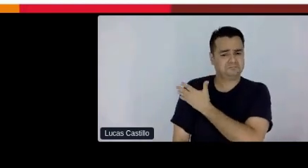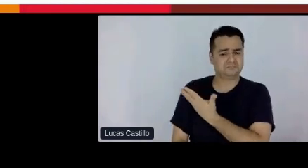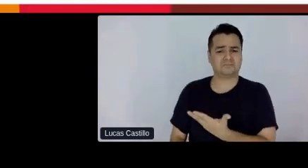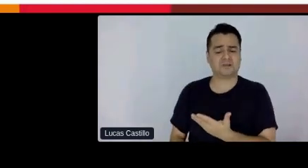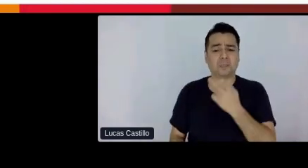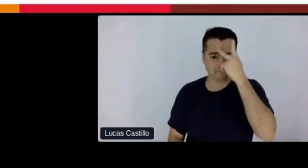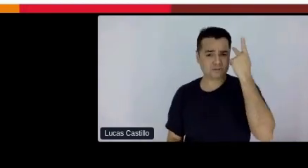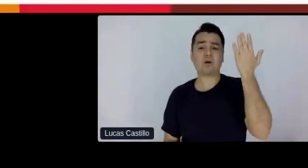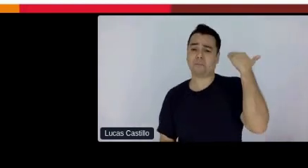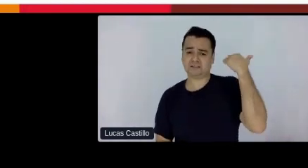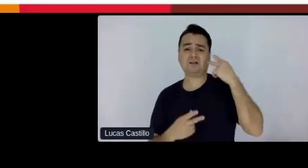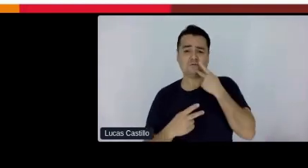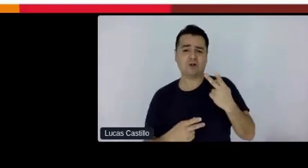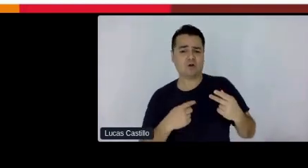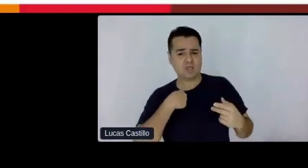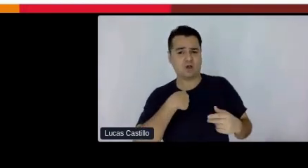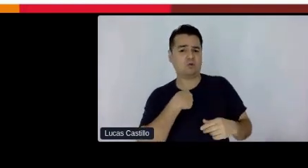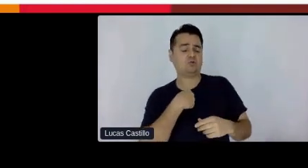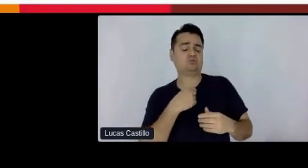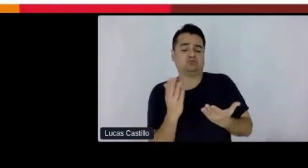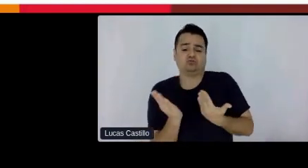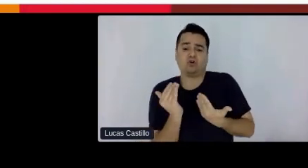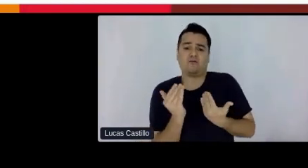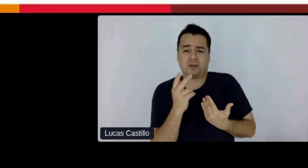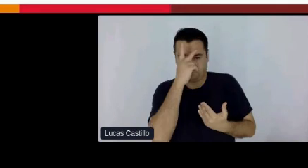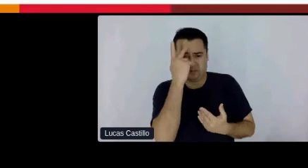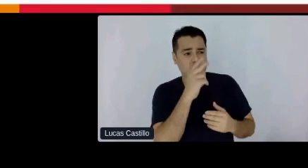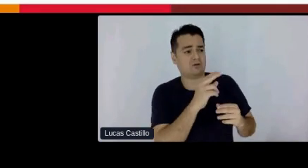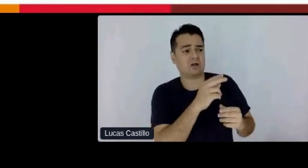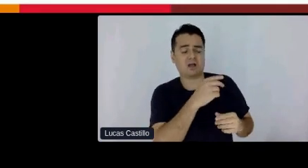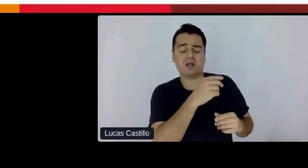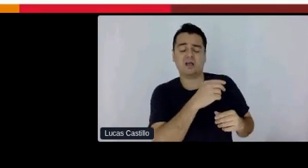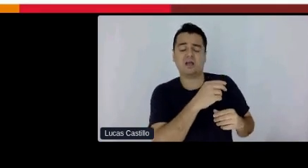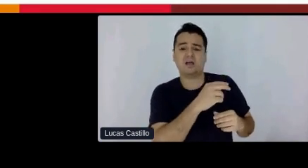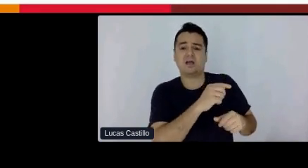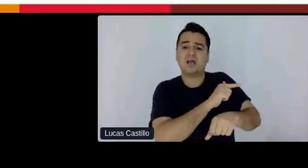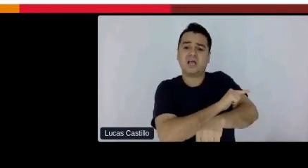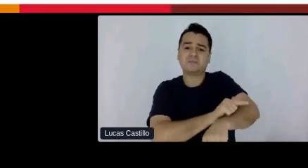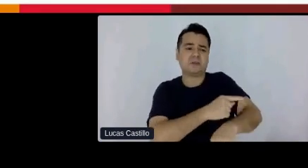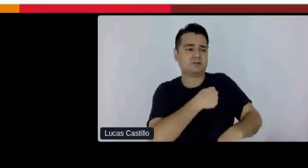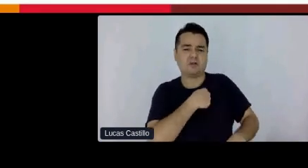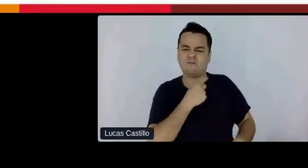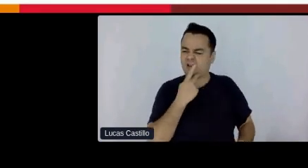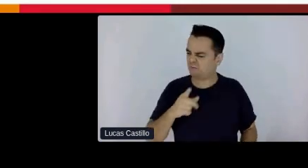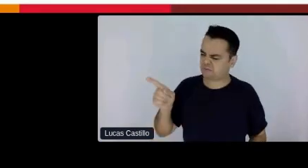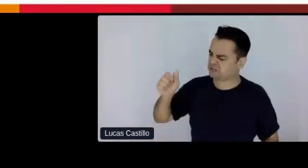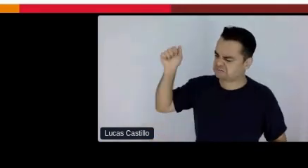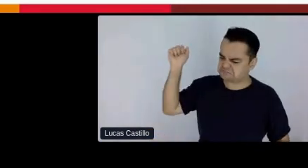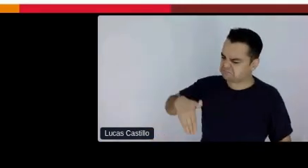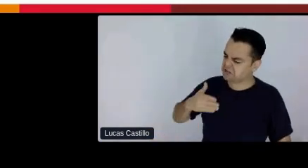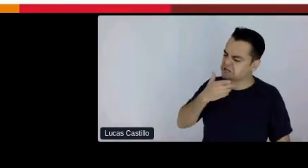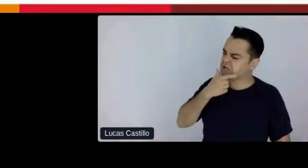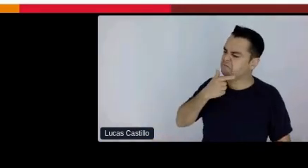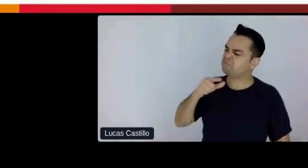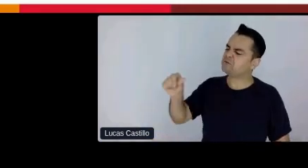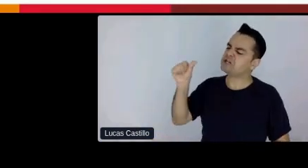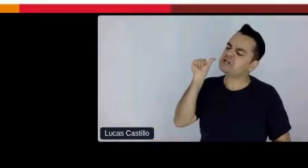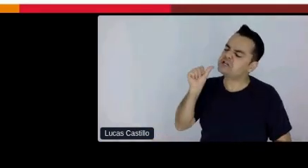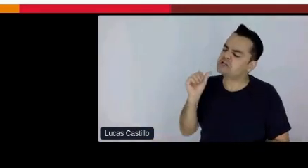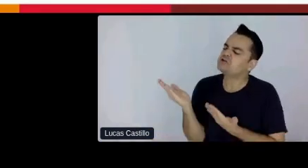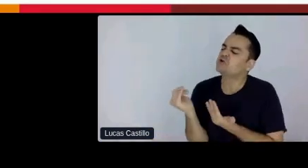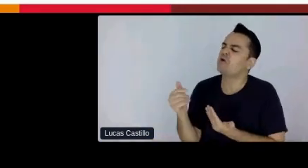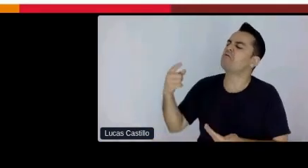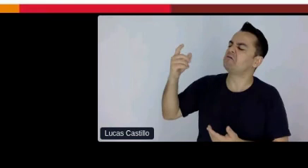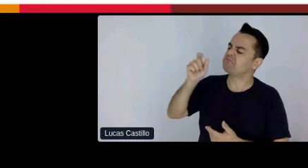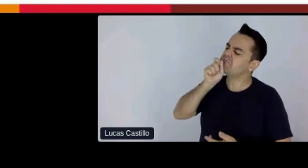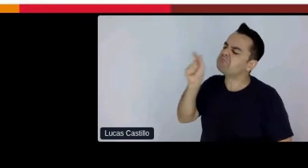era muito nova, daqui a pouco ela estava me desrespeitando no ambiente de trabalho, me chamando até de pirralha em algumas situações. Então, pessoal, a gente tem que ter muito cuidado